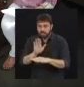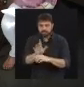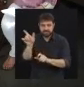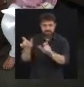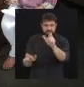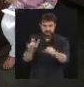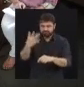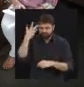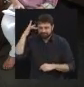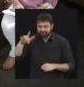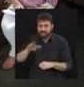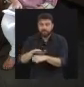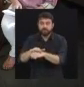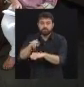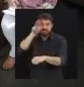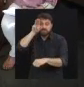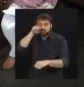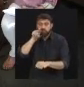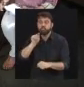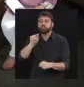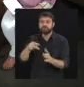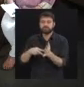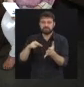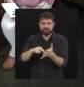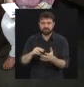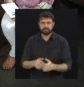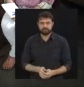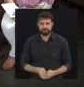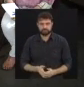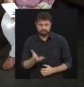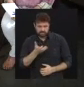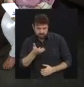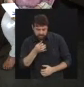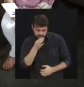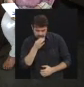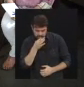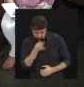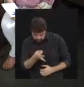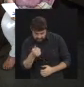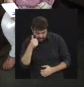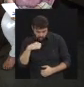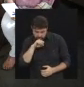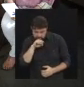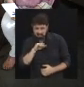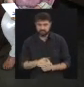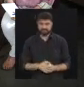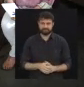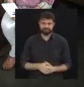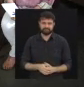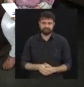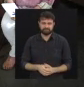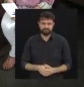sabem da existência da síndrome. Kátia, você gostaria de dizer mais alguma coisa?